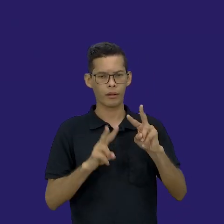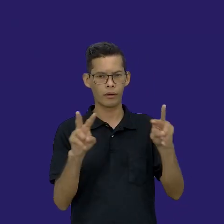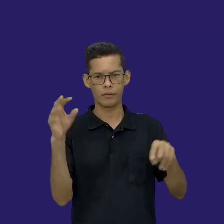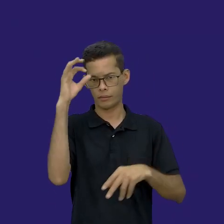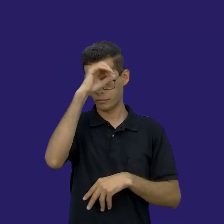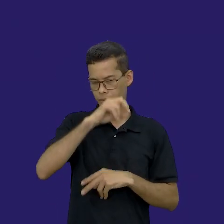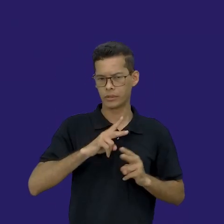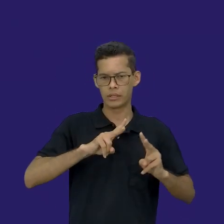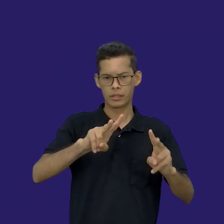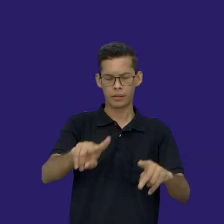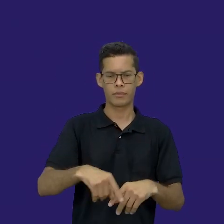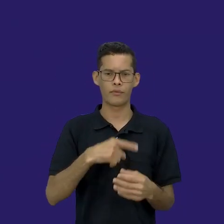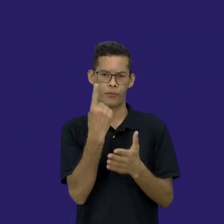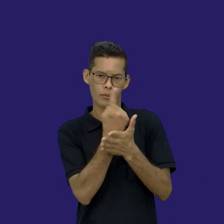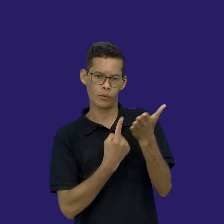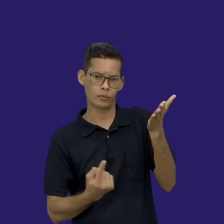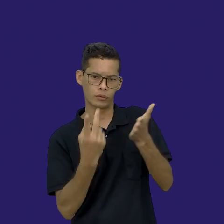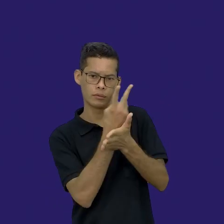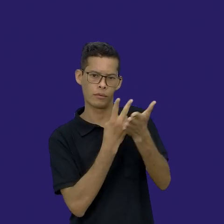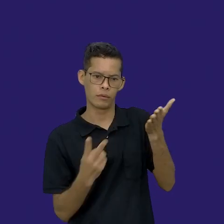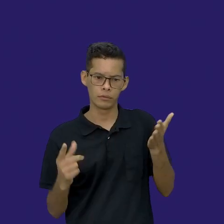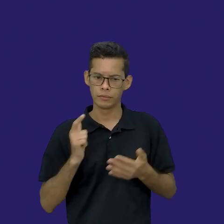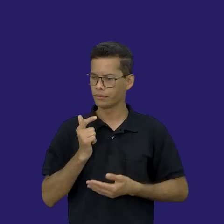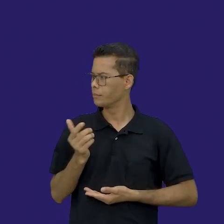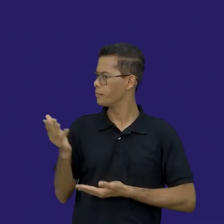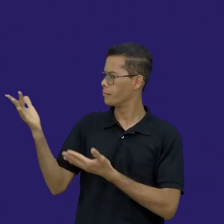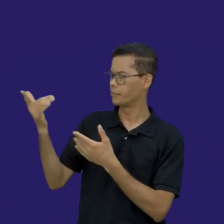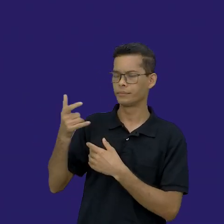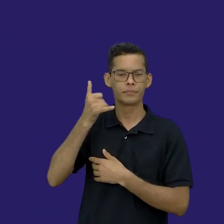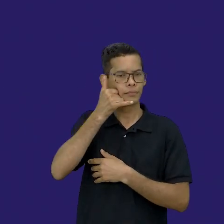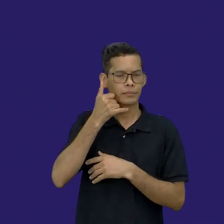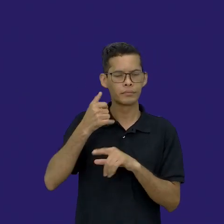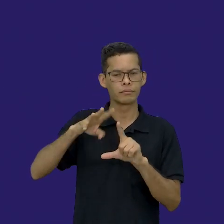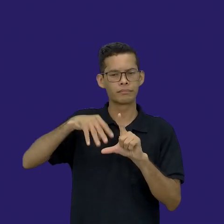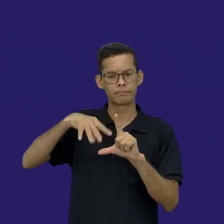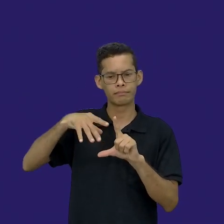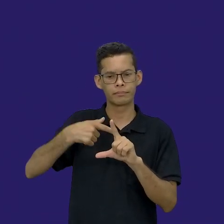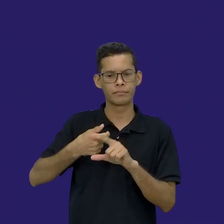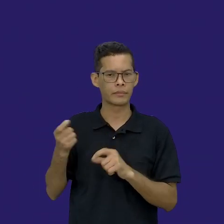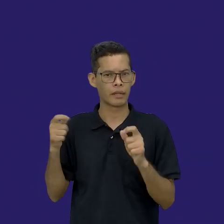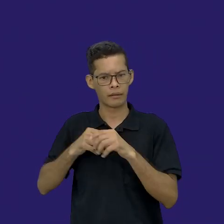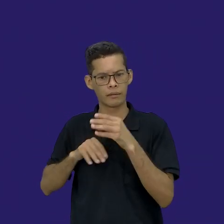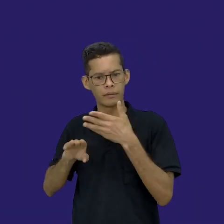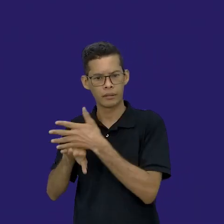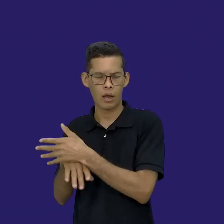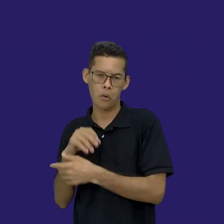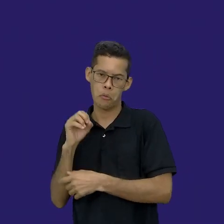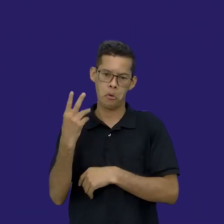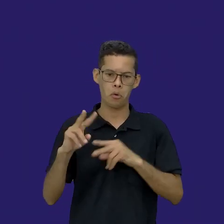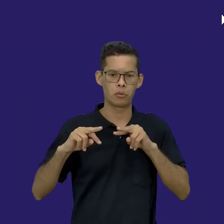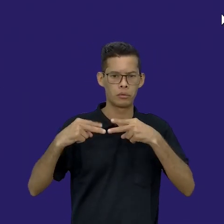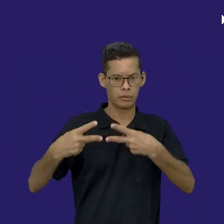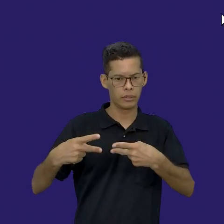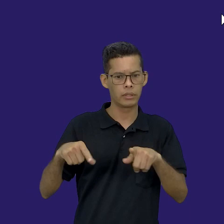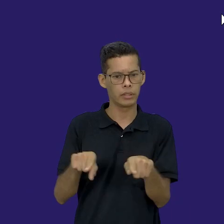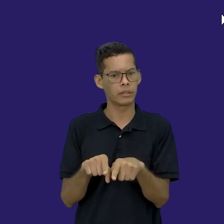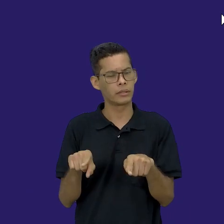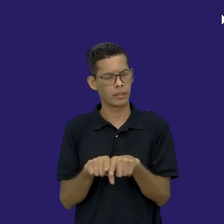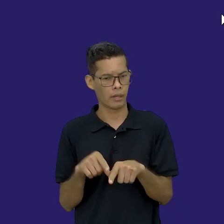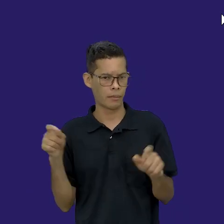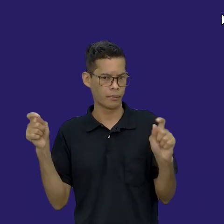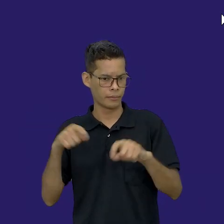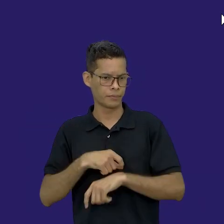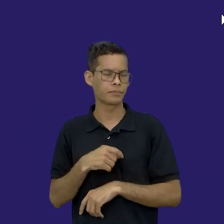volumes 1 e 2? Nós temos o QR Code e também nós temos um link de acesso à página da EFAP, bem como